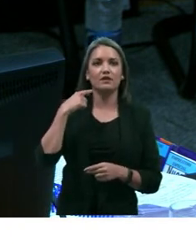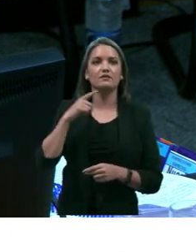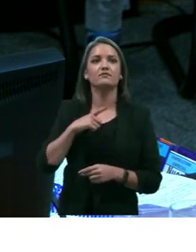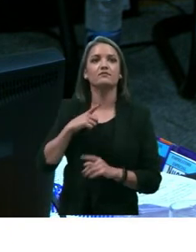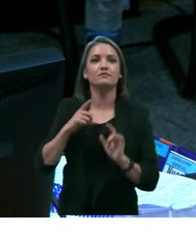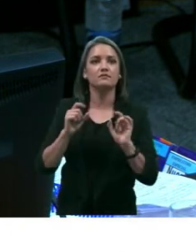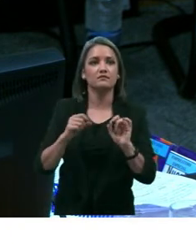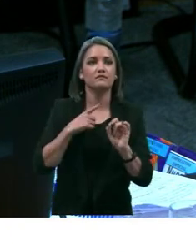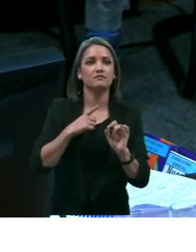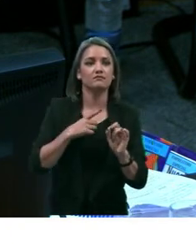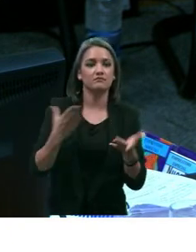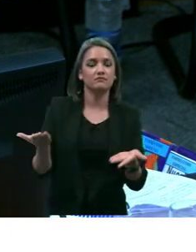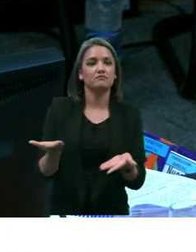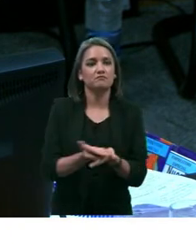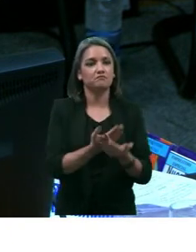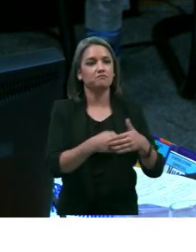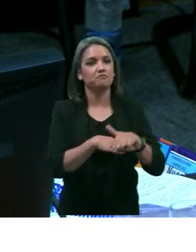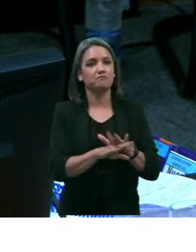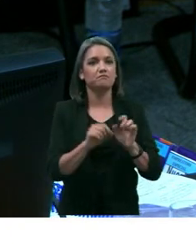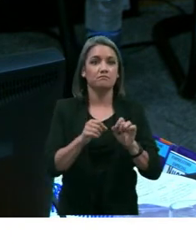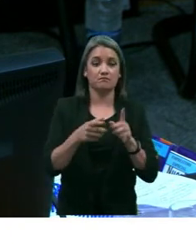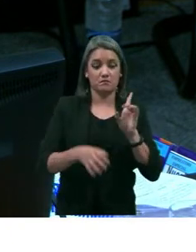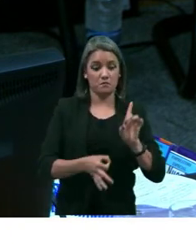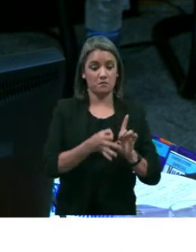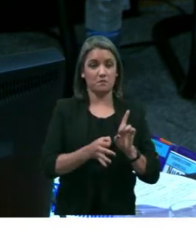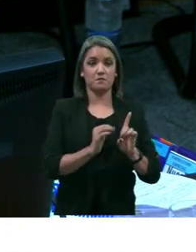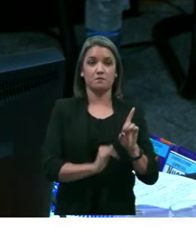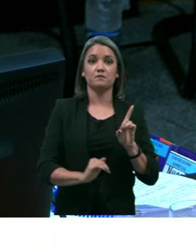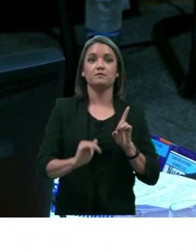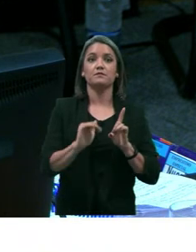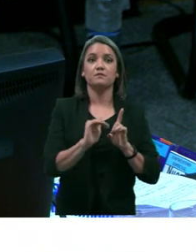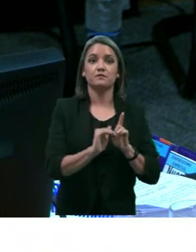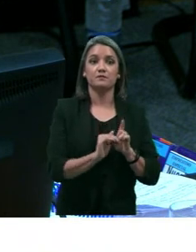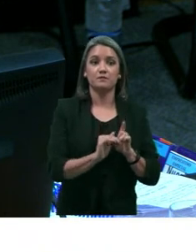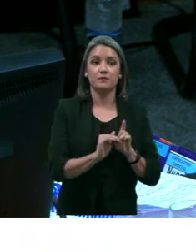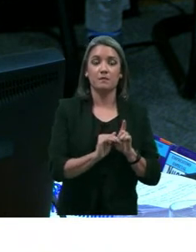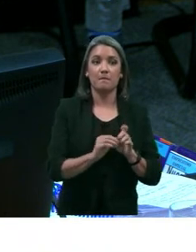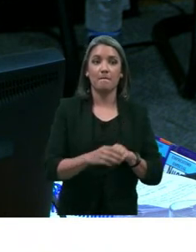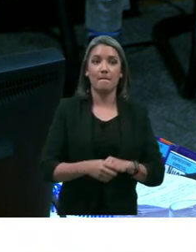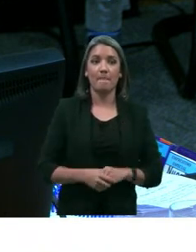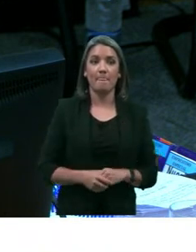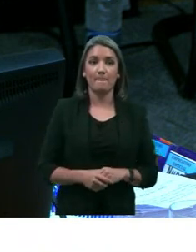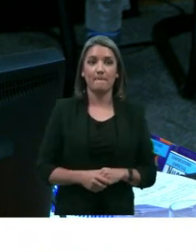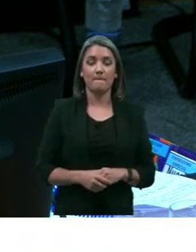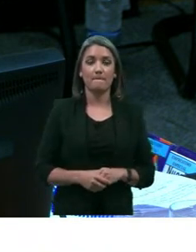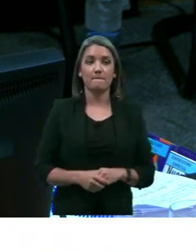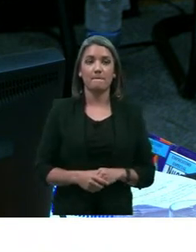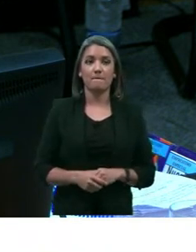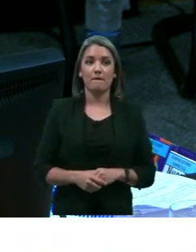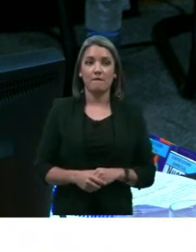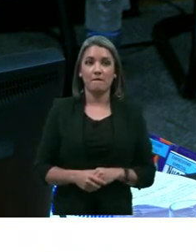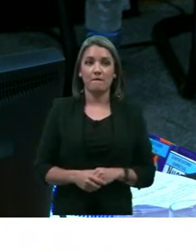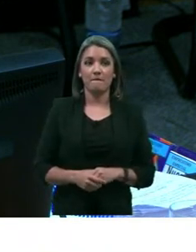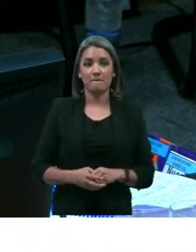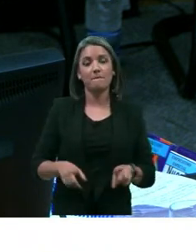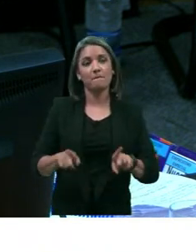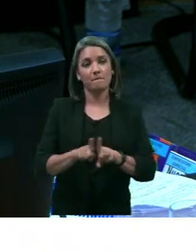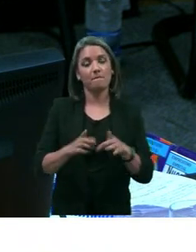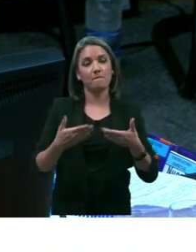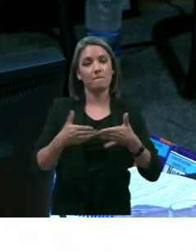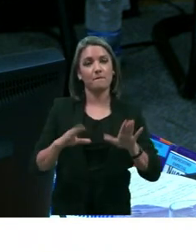de se arquivar quanto ao desembargador e de se abrir, de se instaurar o